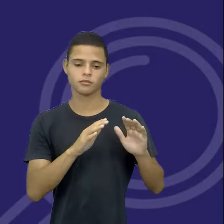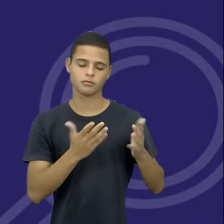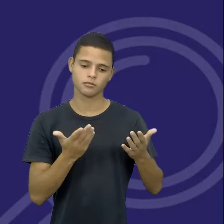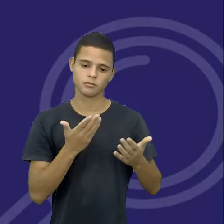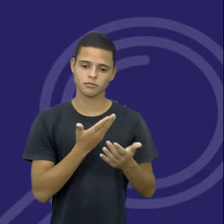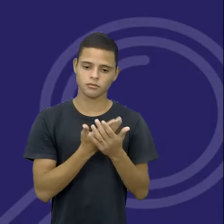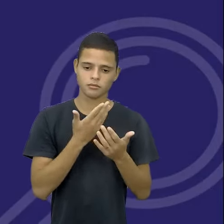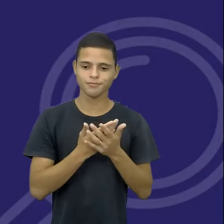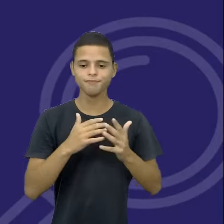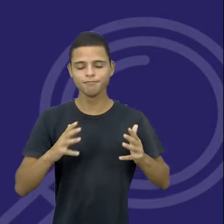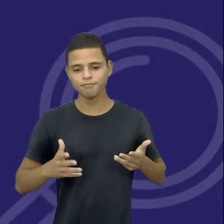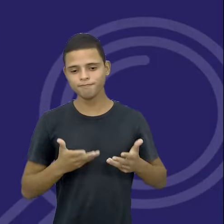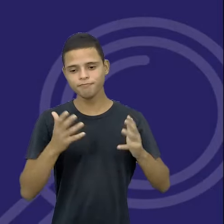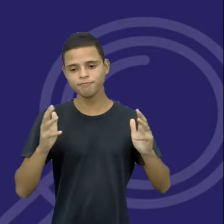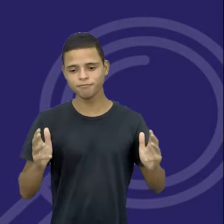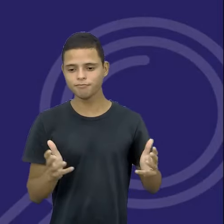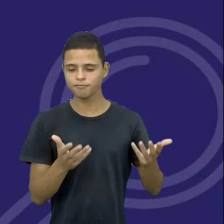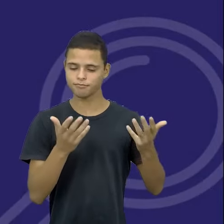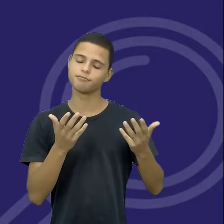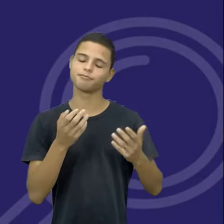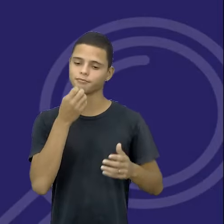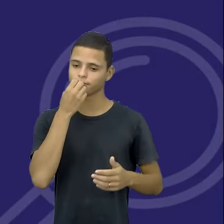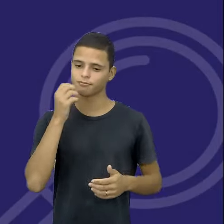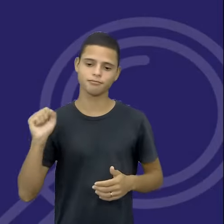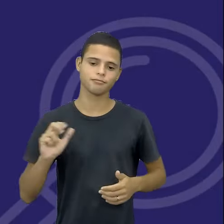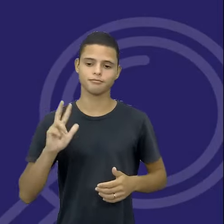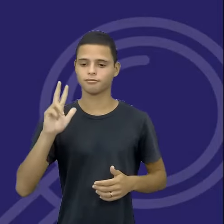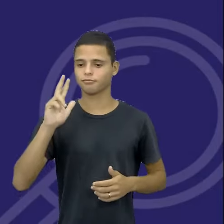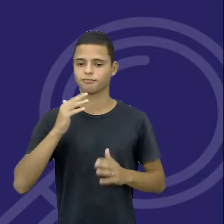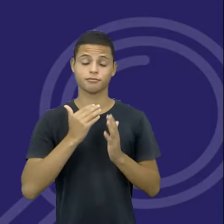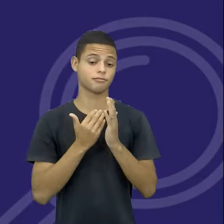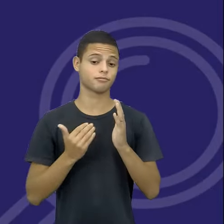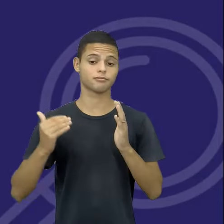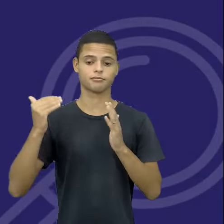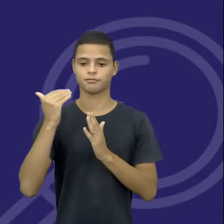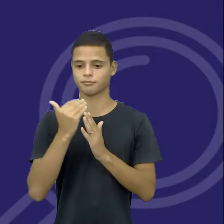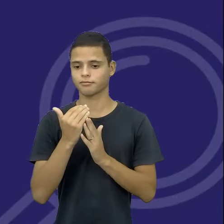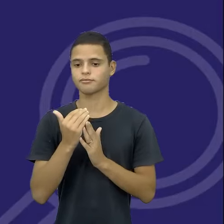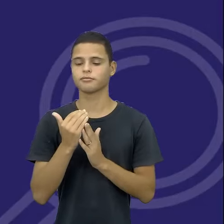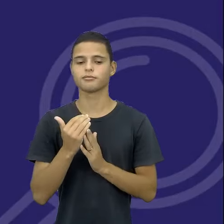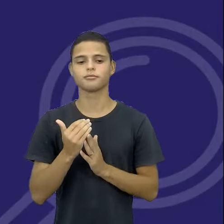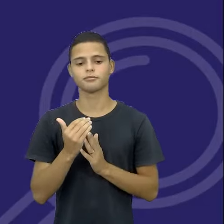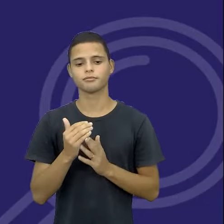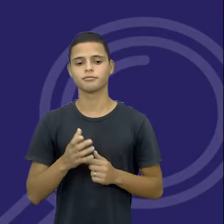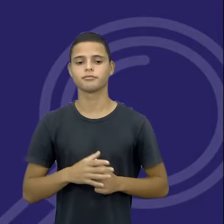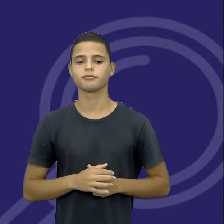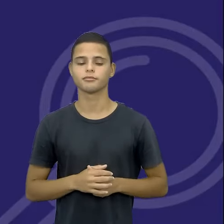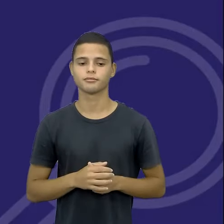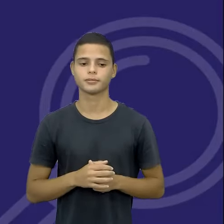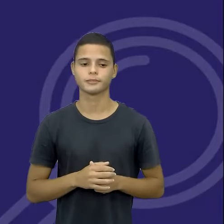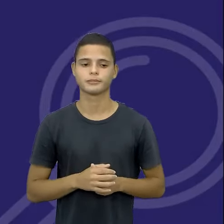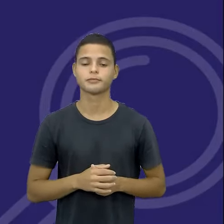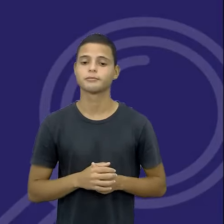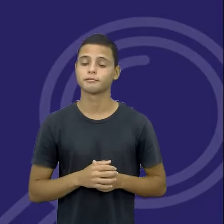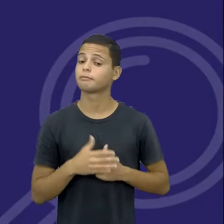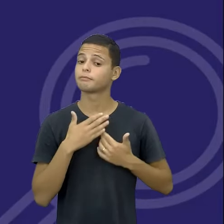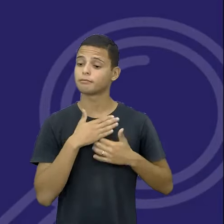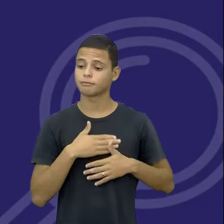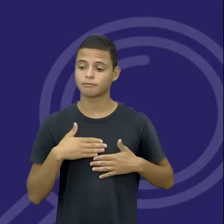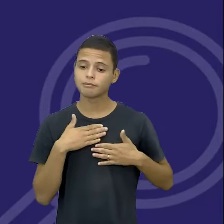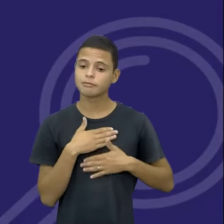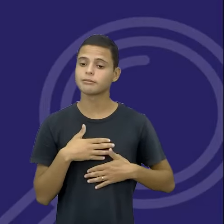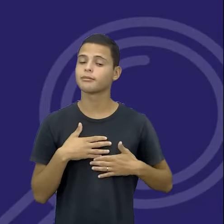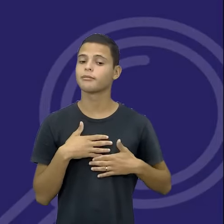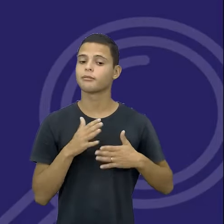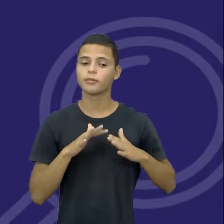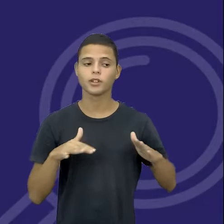rica e significativo, né, se torna a aprendizagem. A plenária, essa parte, assim, foi a que eu gostei muito.